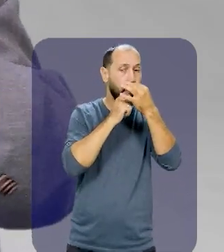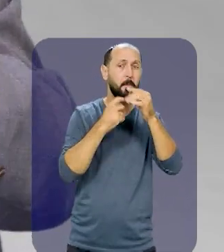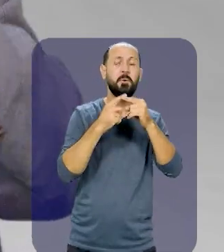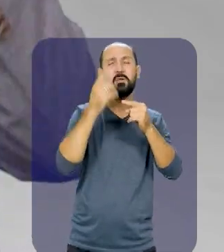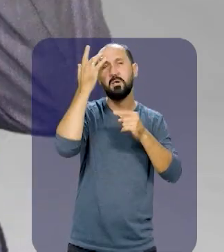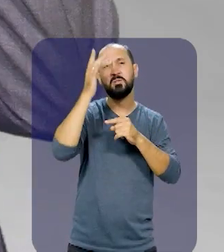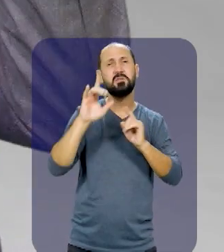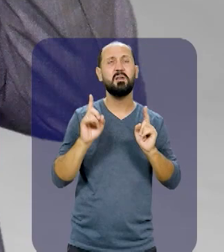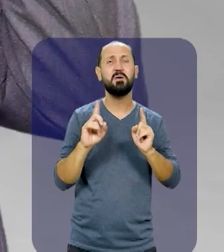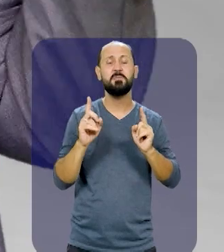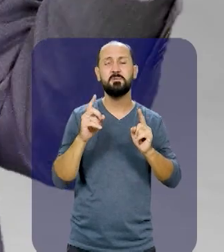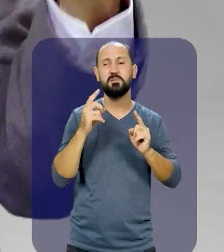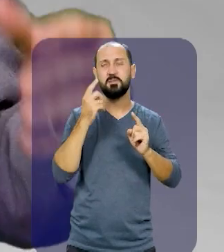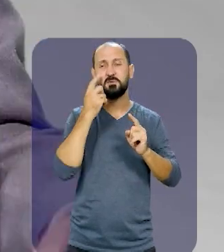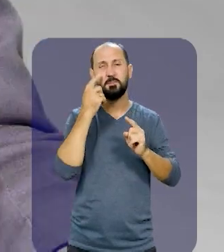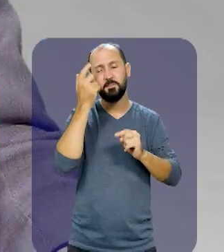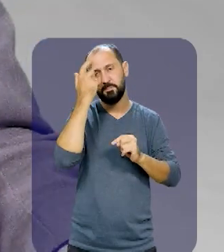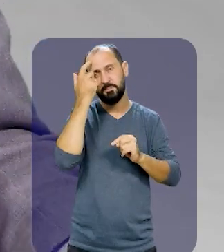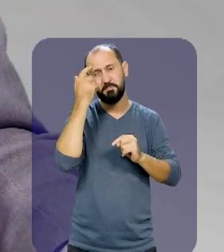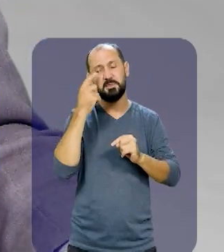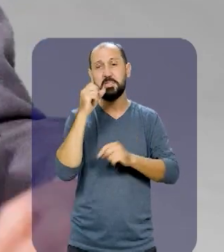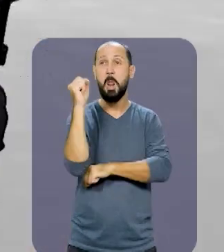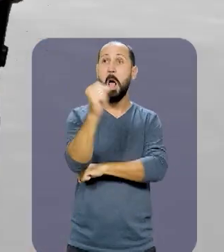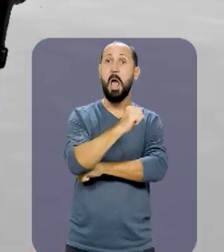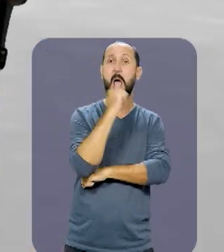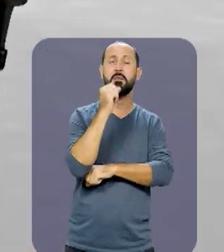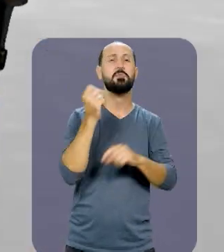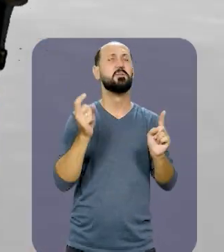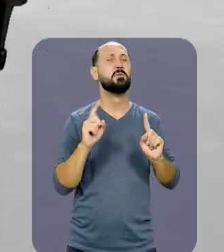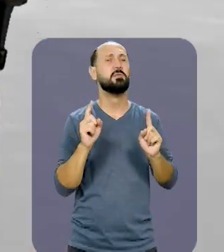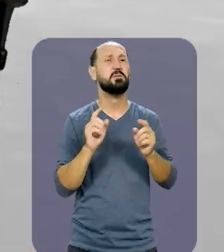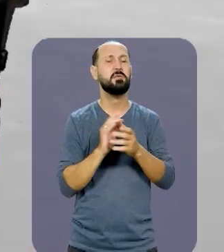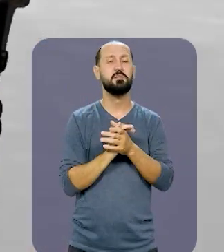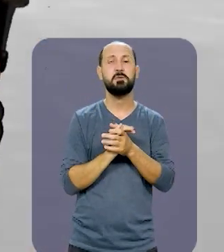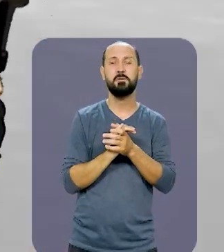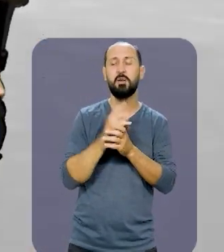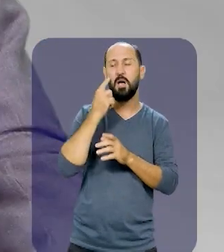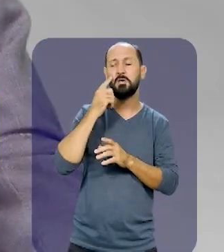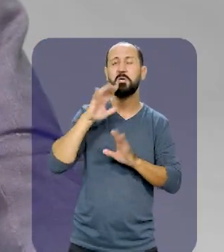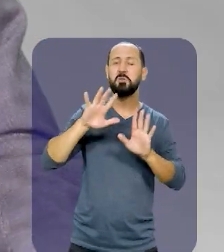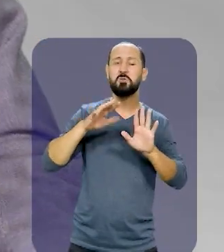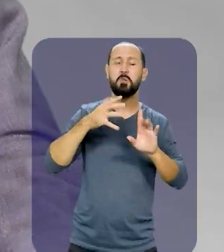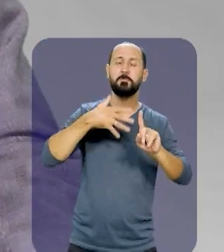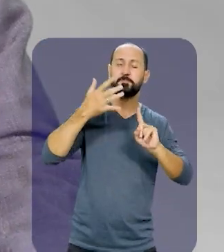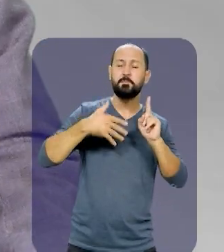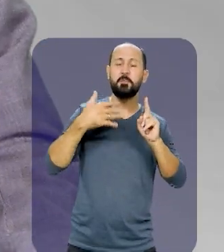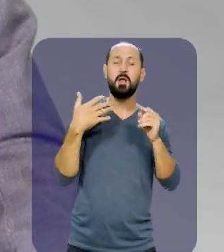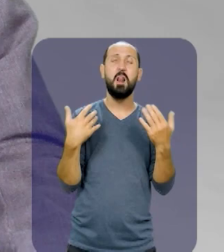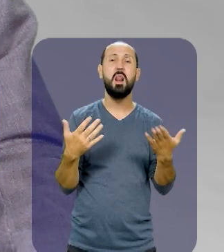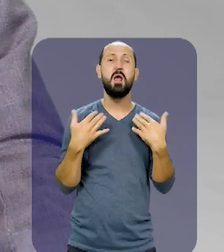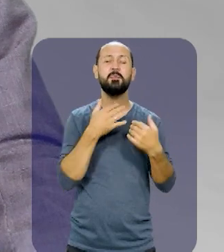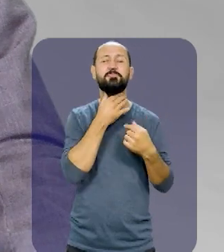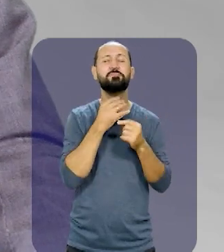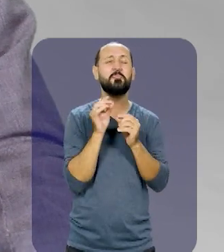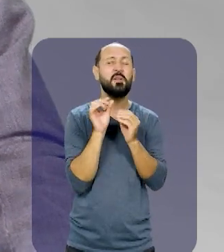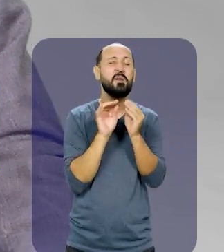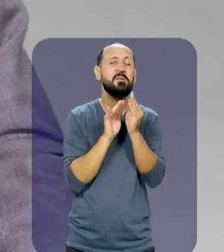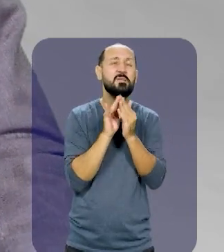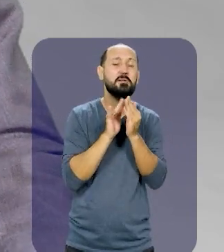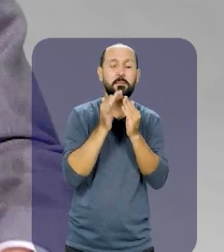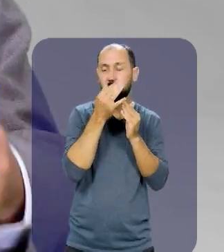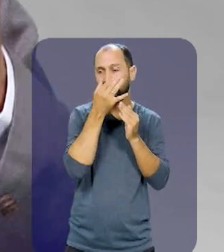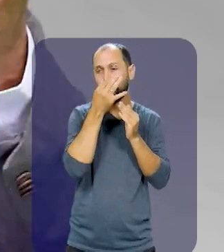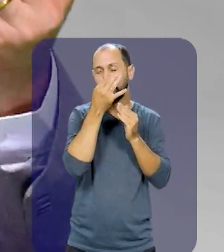nem sabe, ele tem a Covid, aquela ideia da Covid grave. Então, se ele tem uma síndrome respiratória leve, garganta raspando,